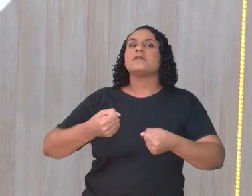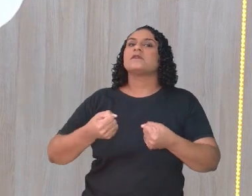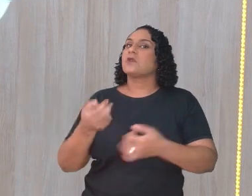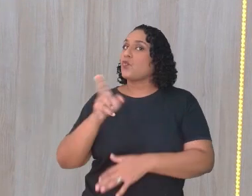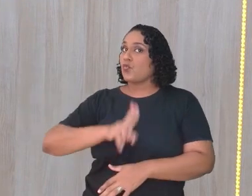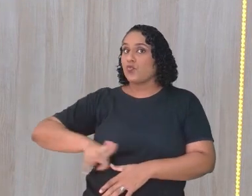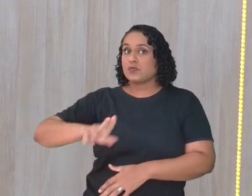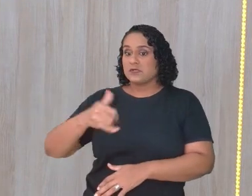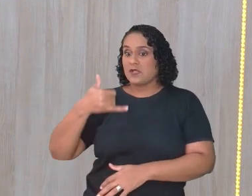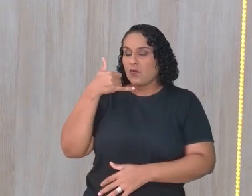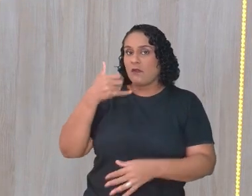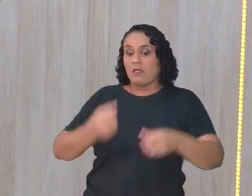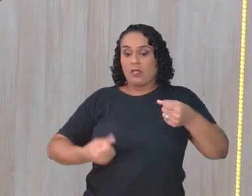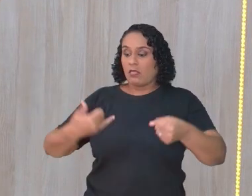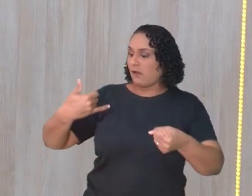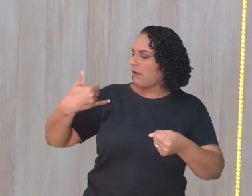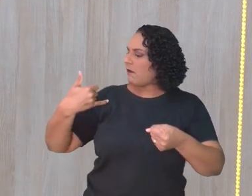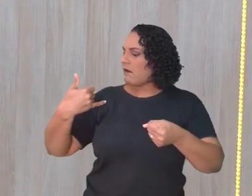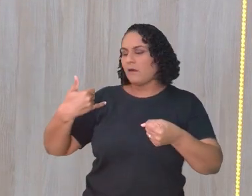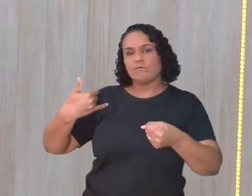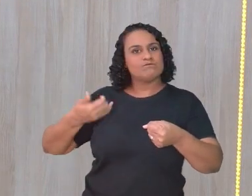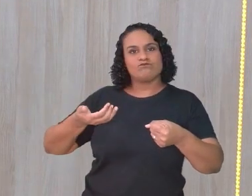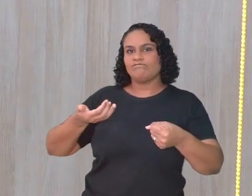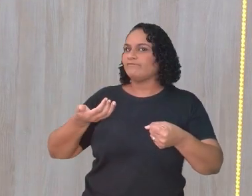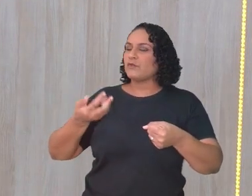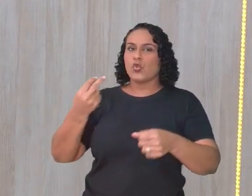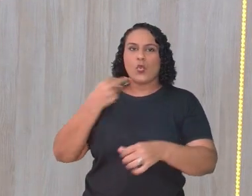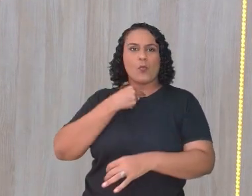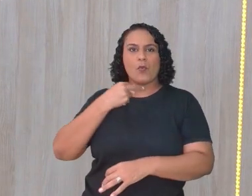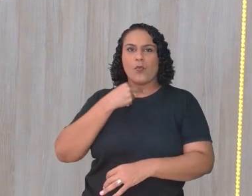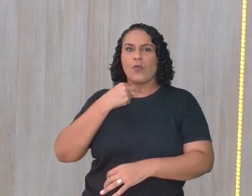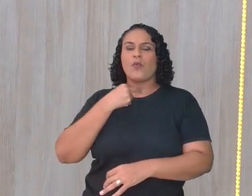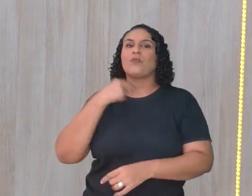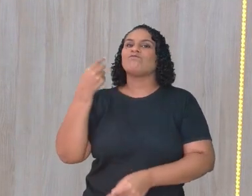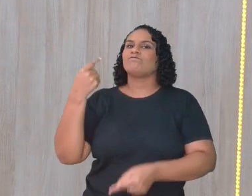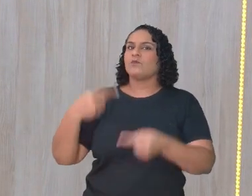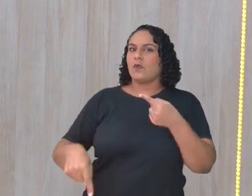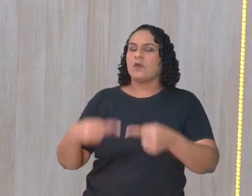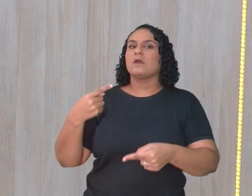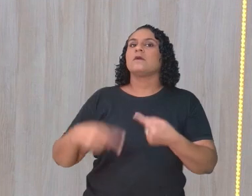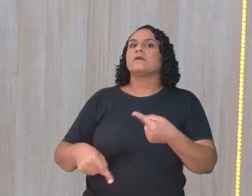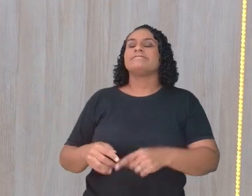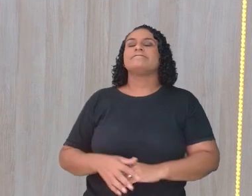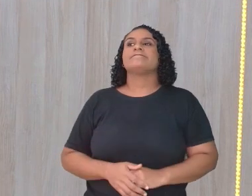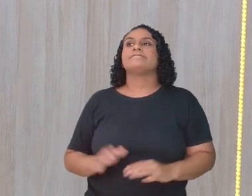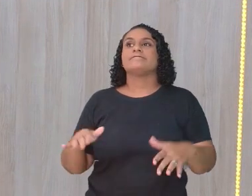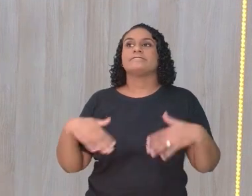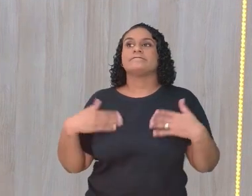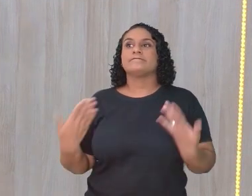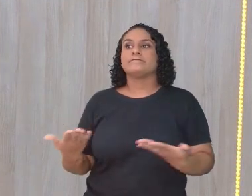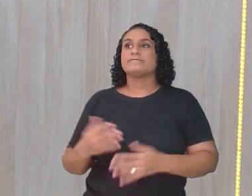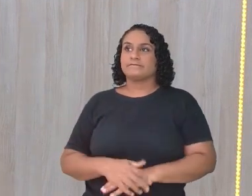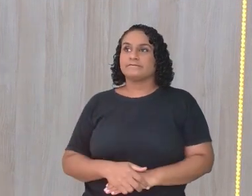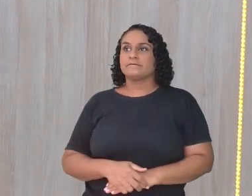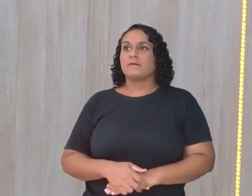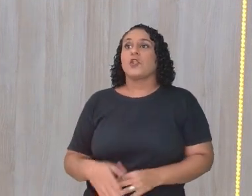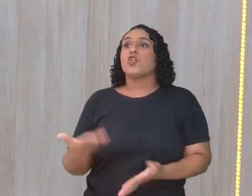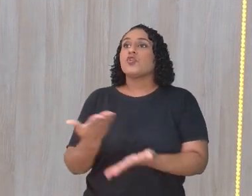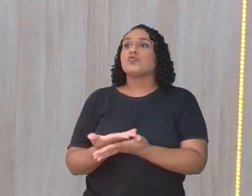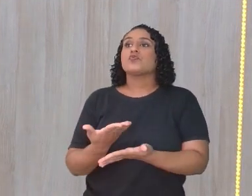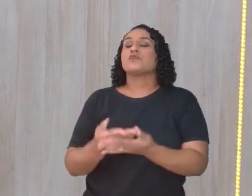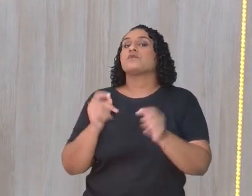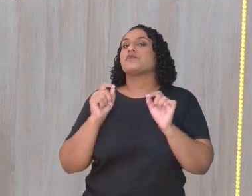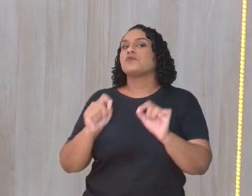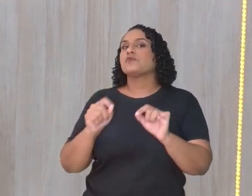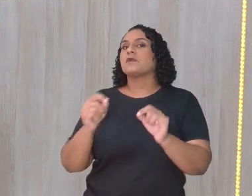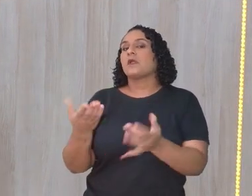né, que nós vemos muitos acidentes por isso, mas aí todo mês vamos estar falando durante todo o mês. Então, o que foi que nós vimos na aula anterior, não